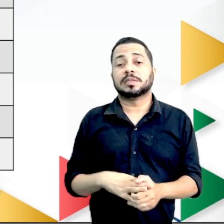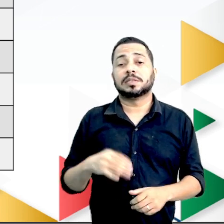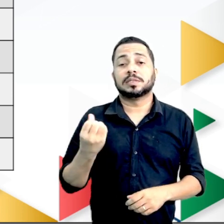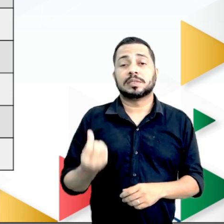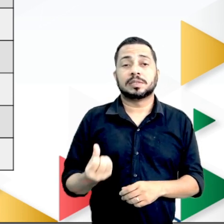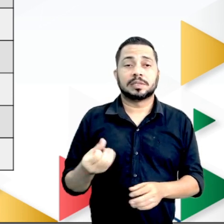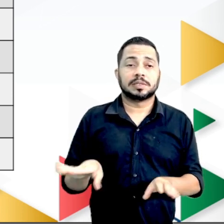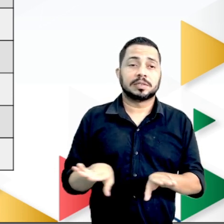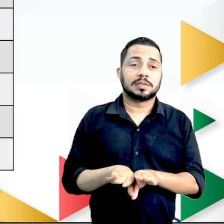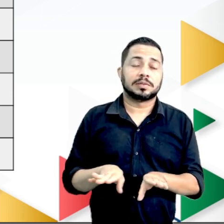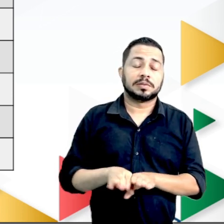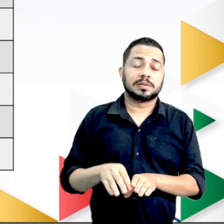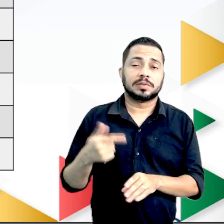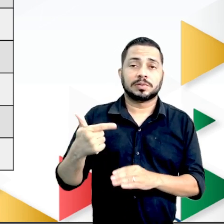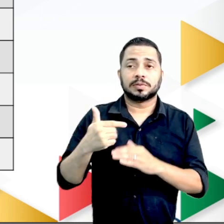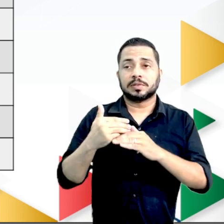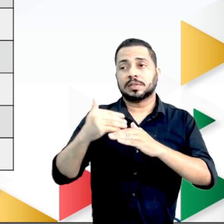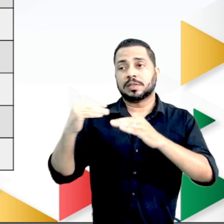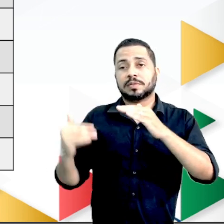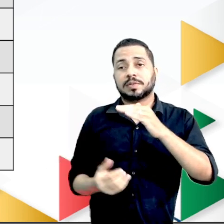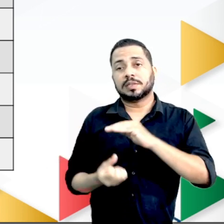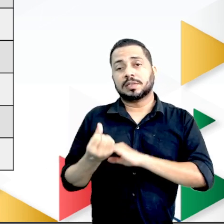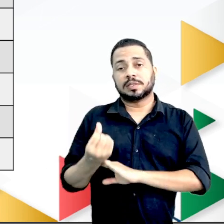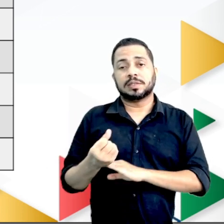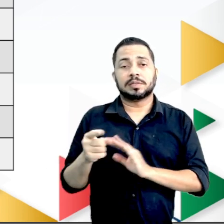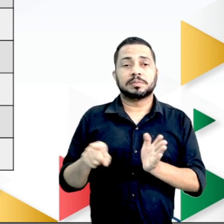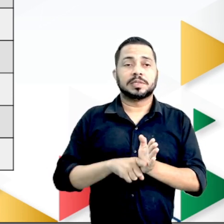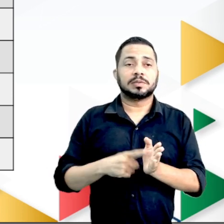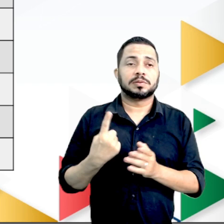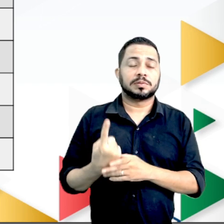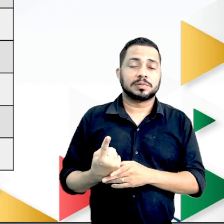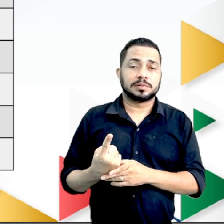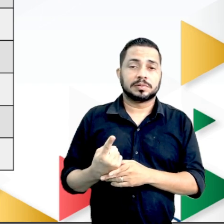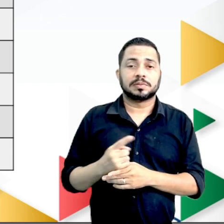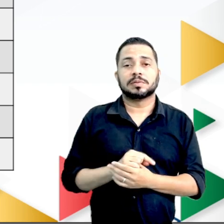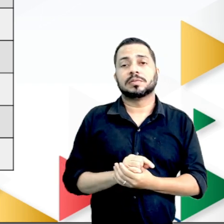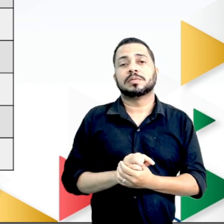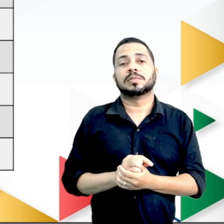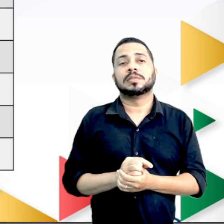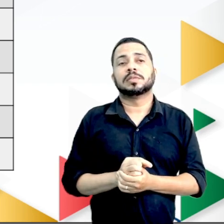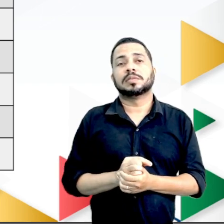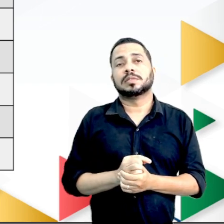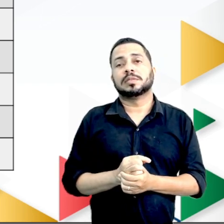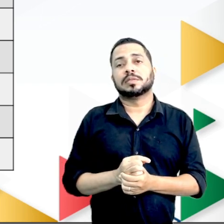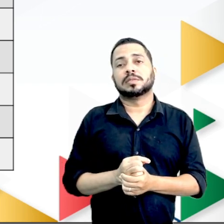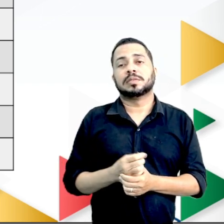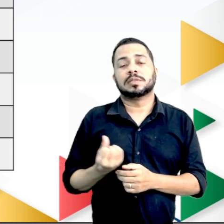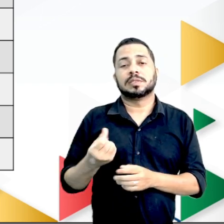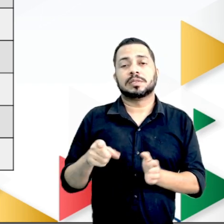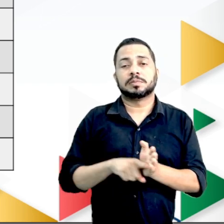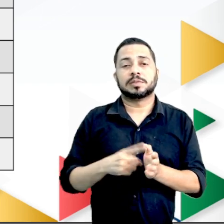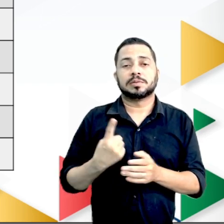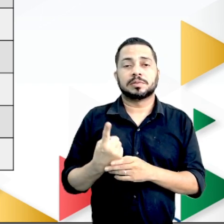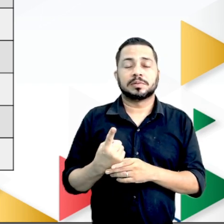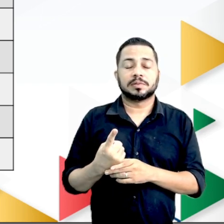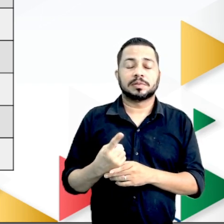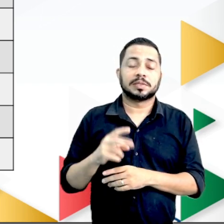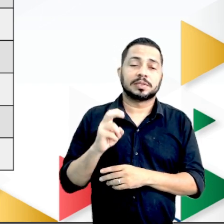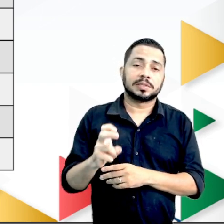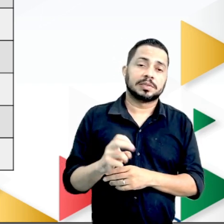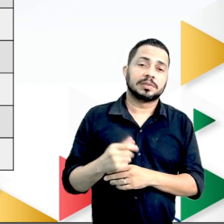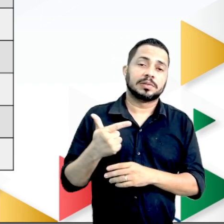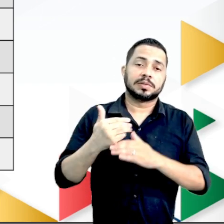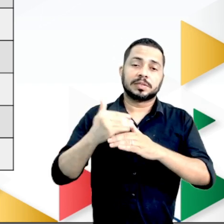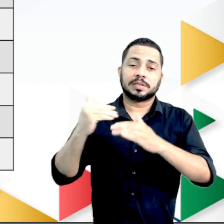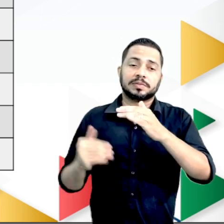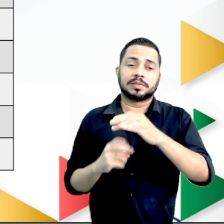T6 igual a 2 elevado a 6 menos 1. 2 elevado a 6 menos 1, 6 menos 1 vai dar 5, 2 elevado a